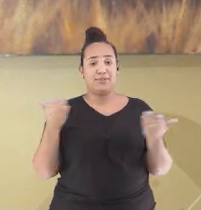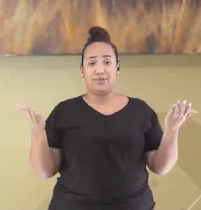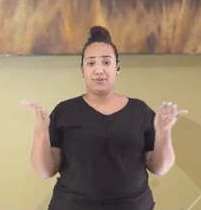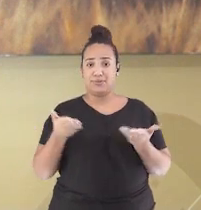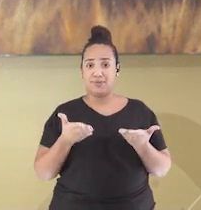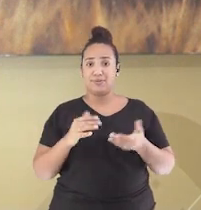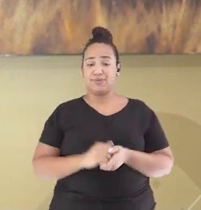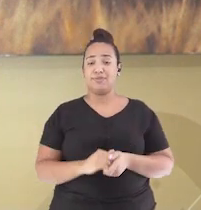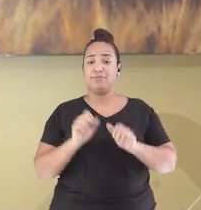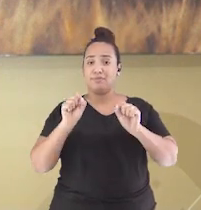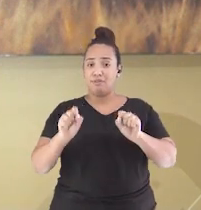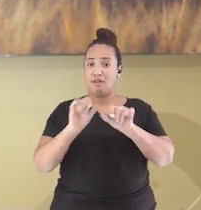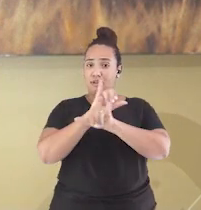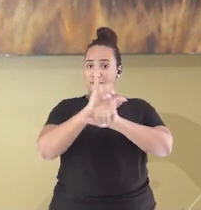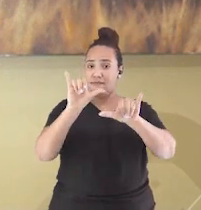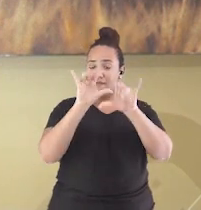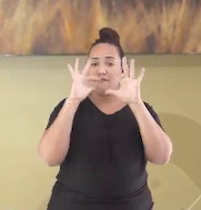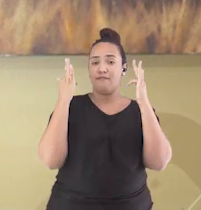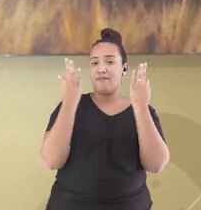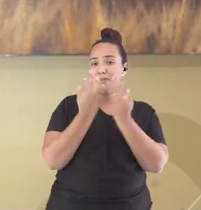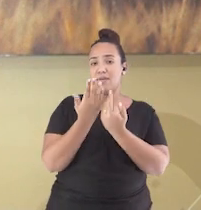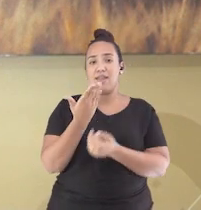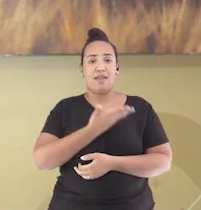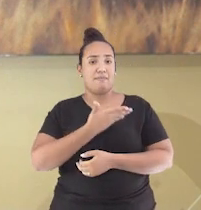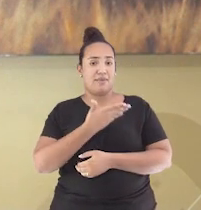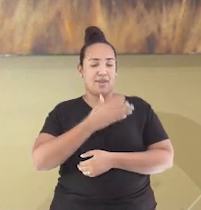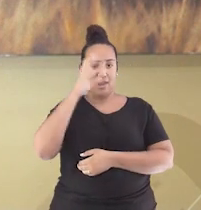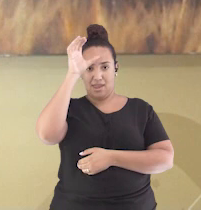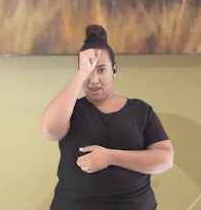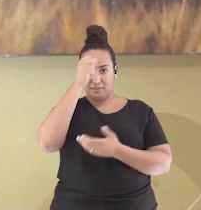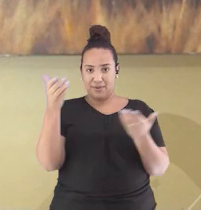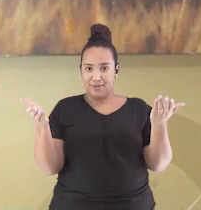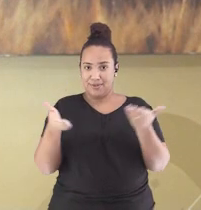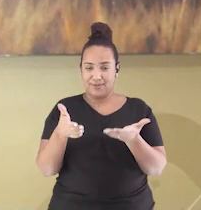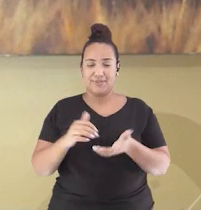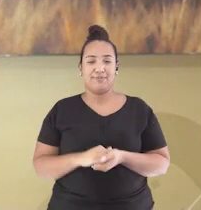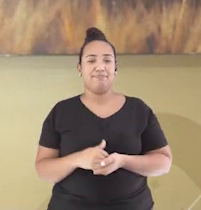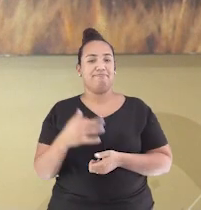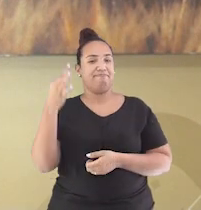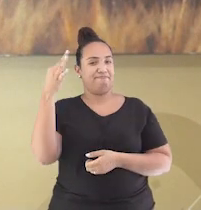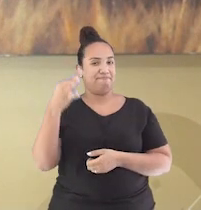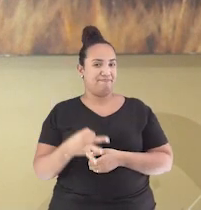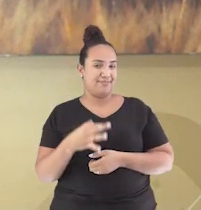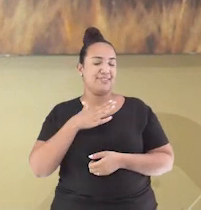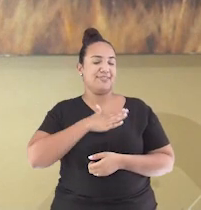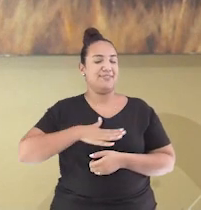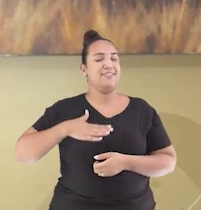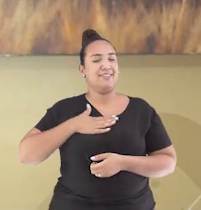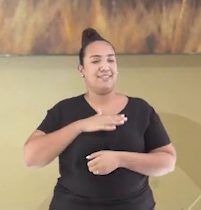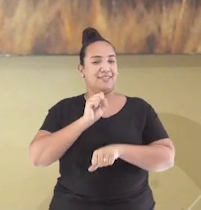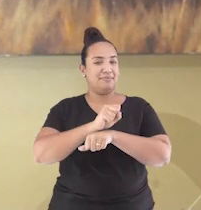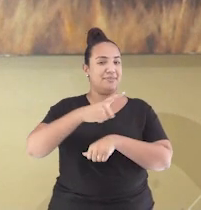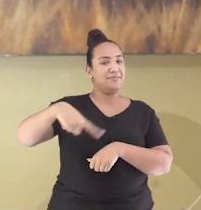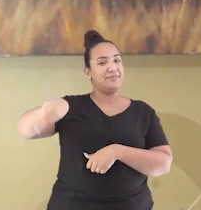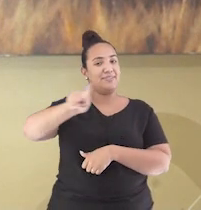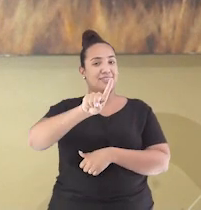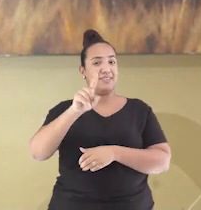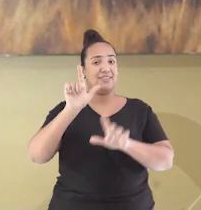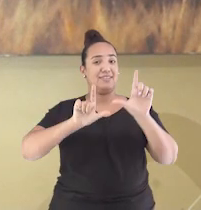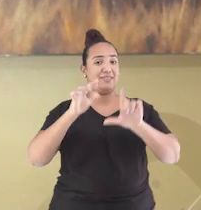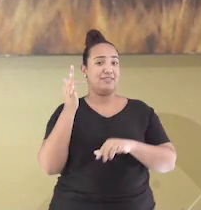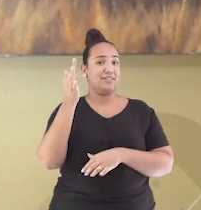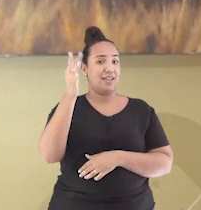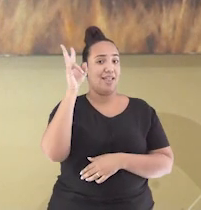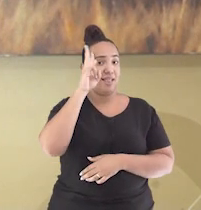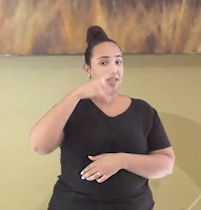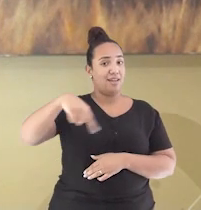de hoje. Que tal comentar com a família ou com algum amigo que aprendemos? Eu tenho certeza que eles vão gostar. Espero vocês no próximo